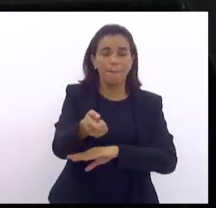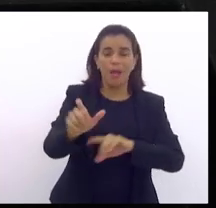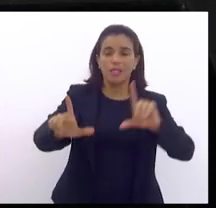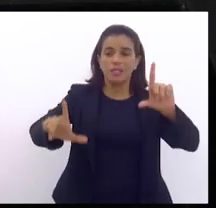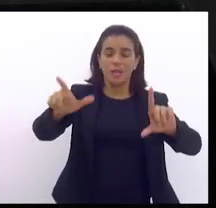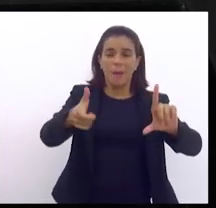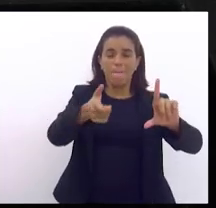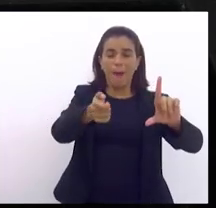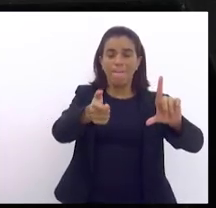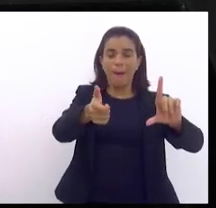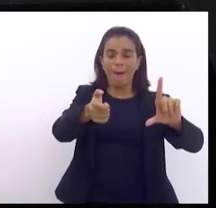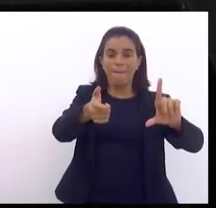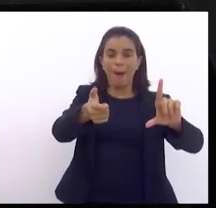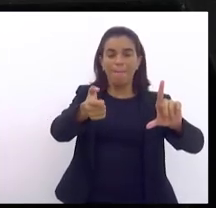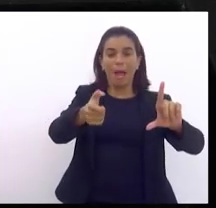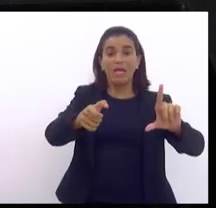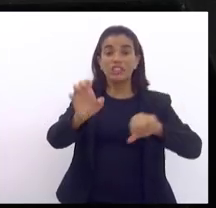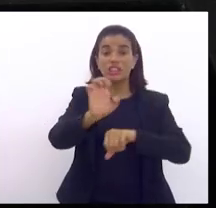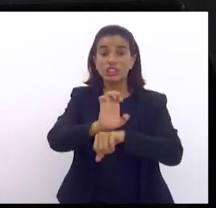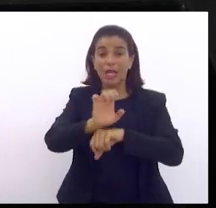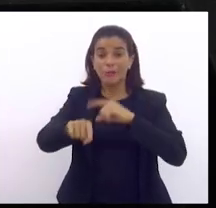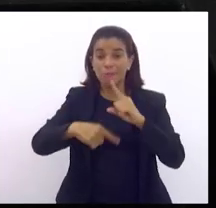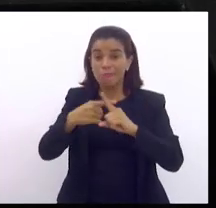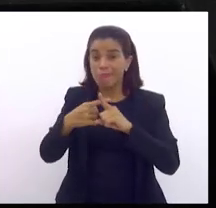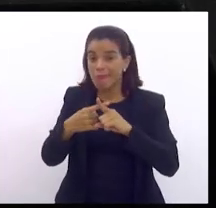todos os estados, mais o Distrito Federal,